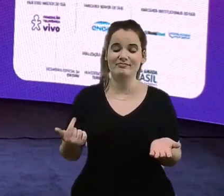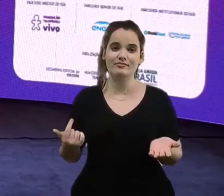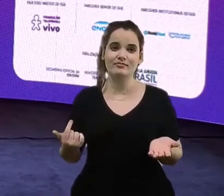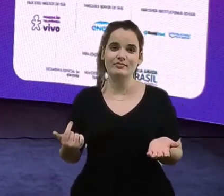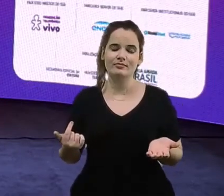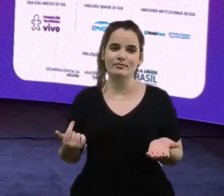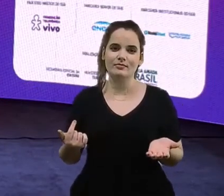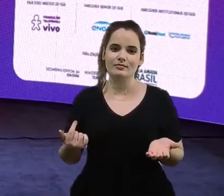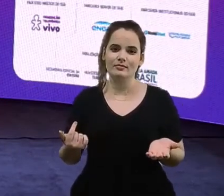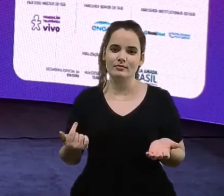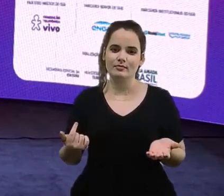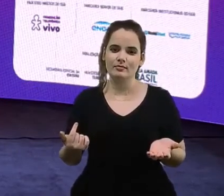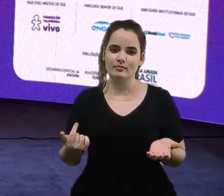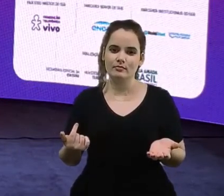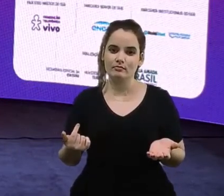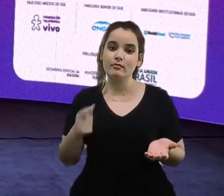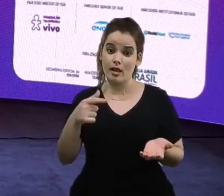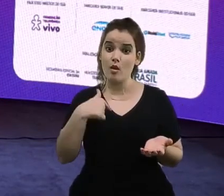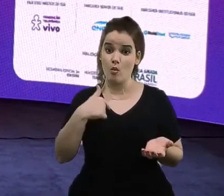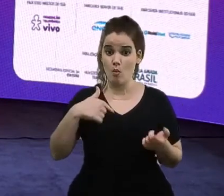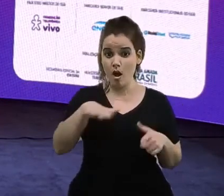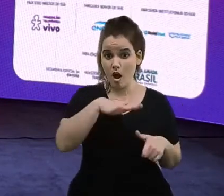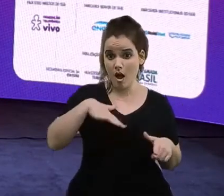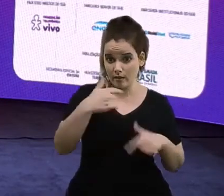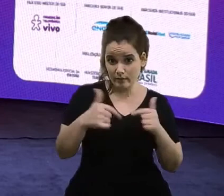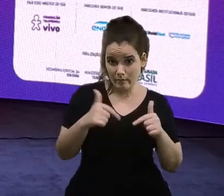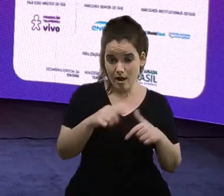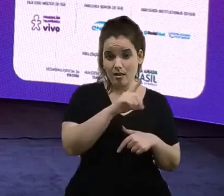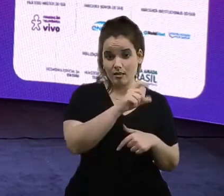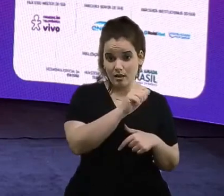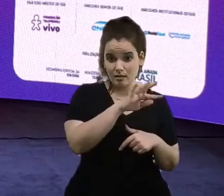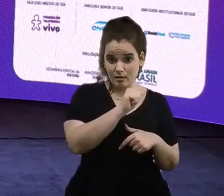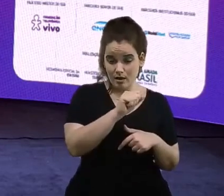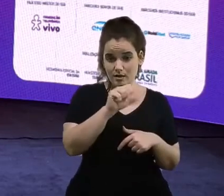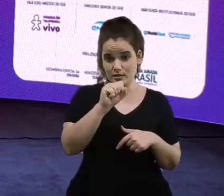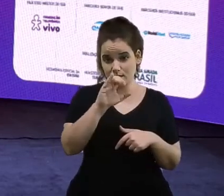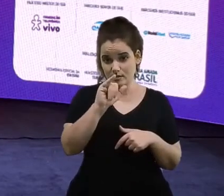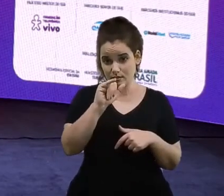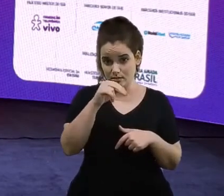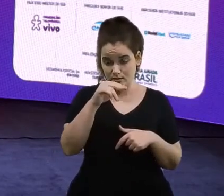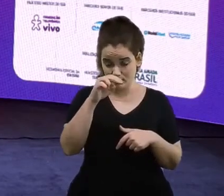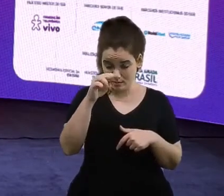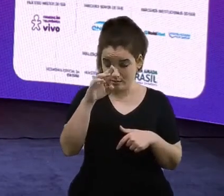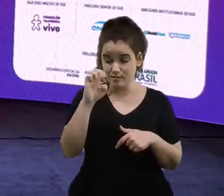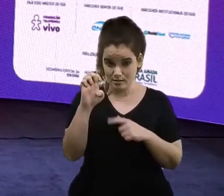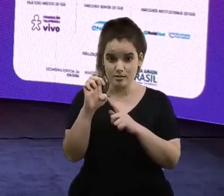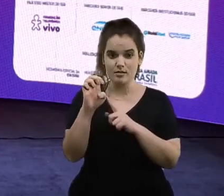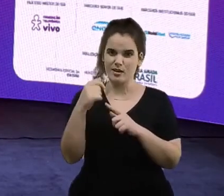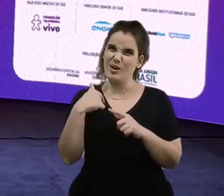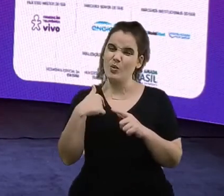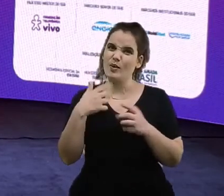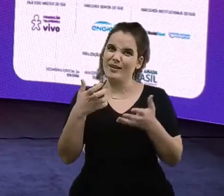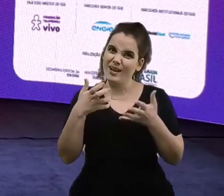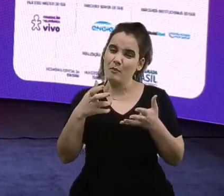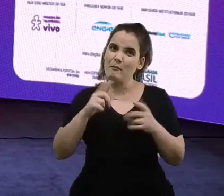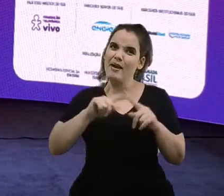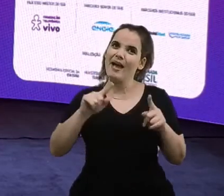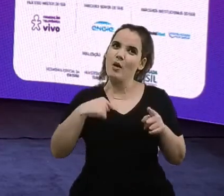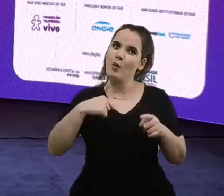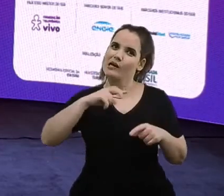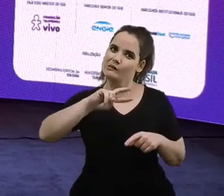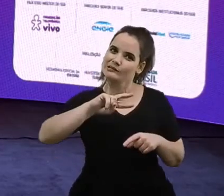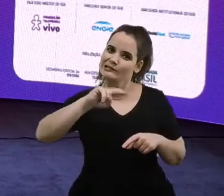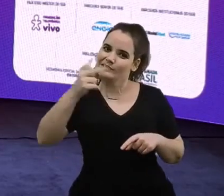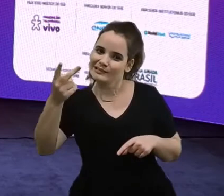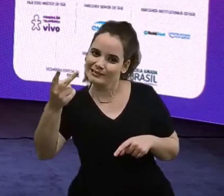portanto, eu já estava na área de Data Science, mas queria fazer a transição para Data Science com impacto, ou com